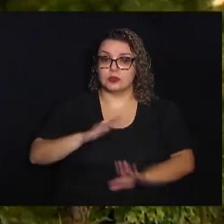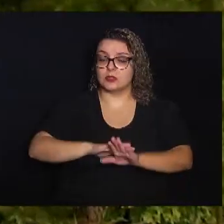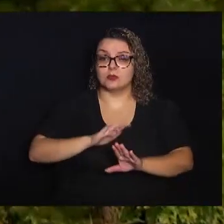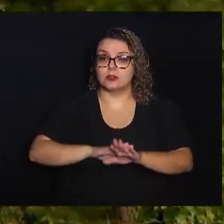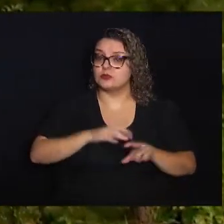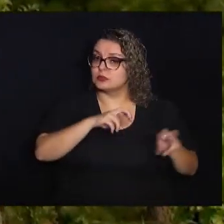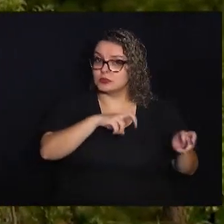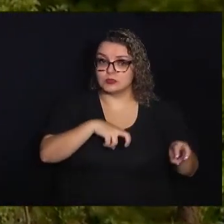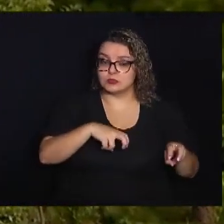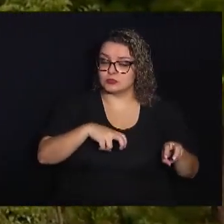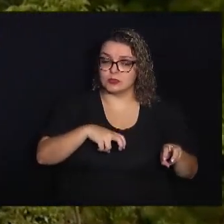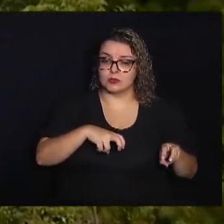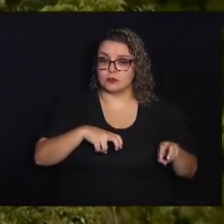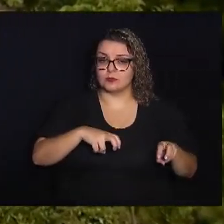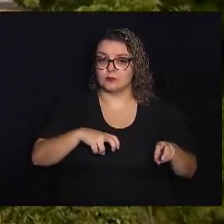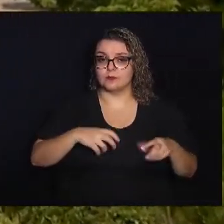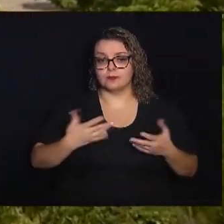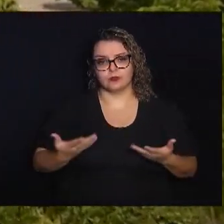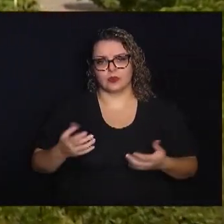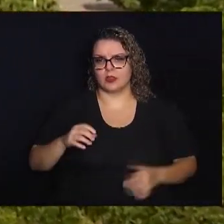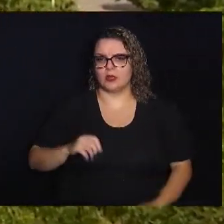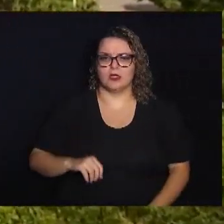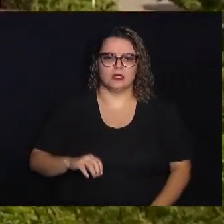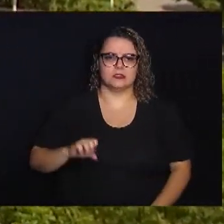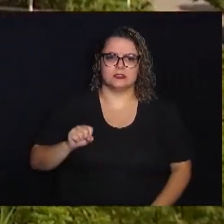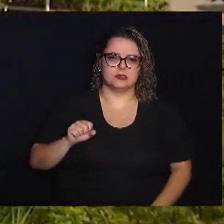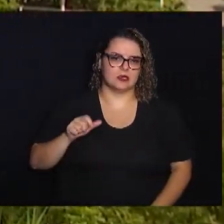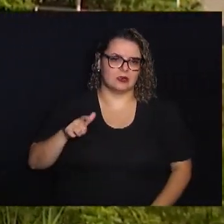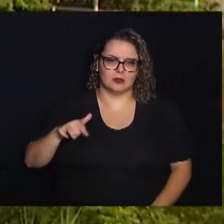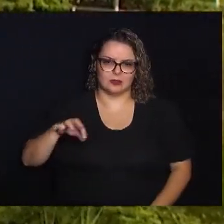rural, ele está sujeito a assaltos, um monte de coisa, que ele